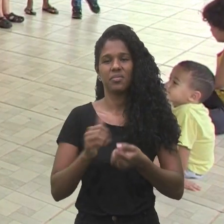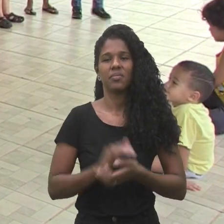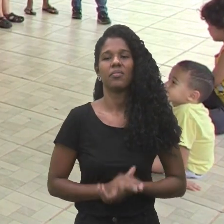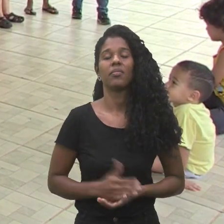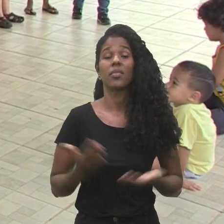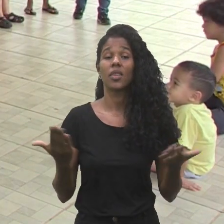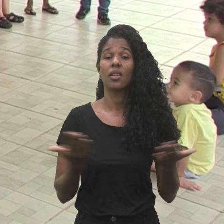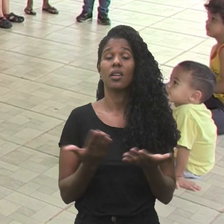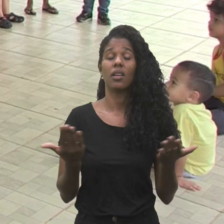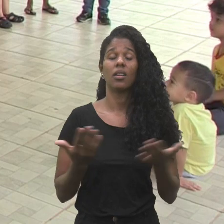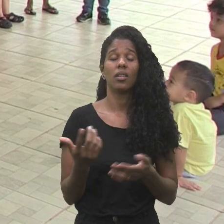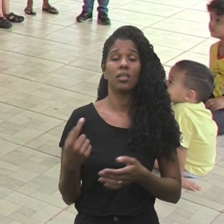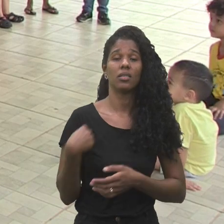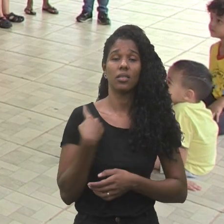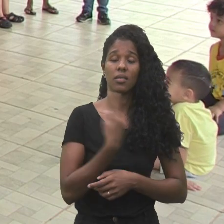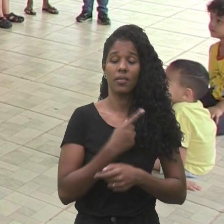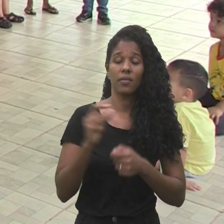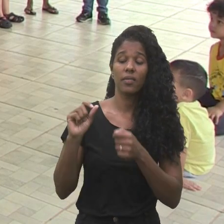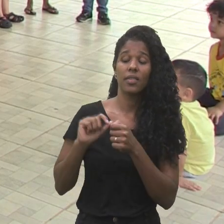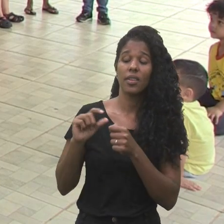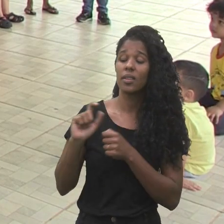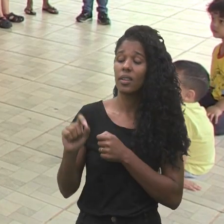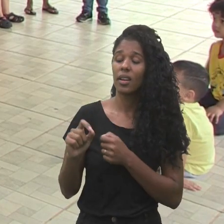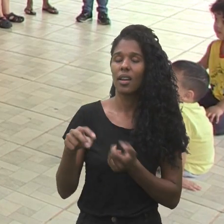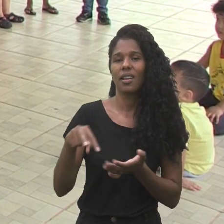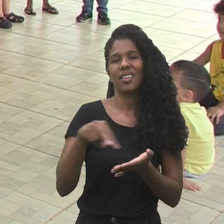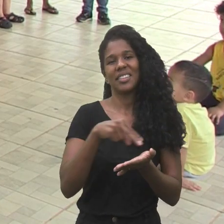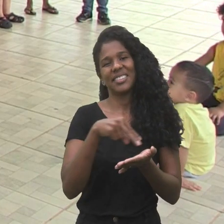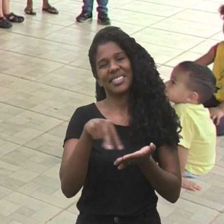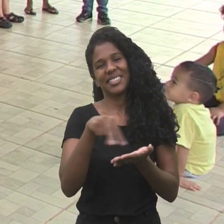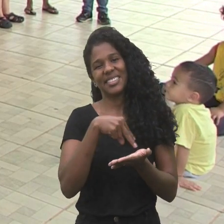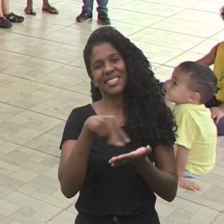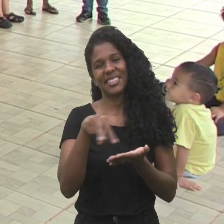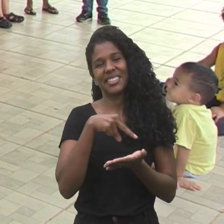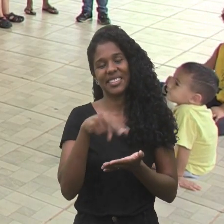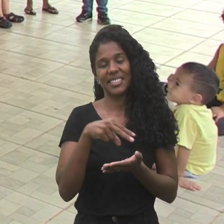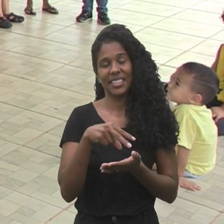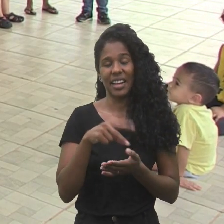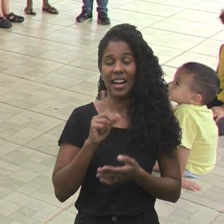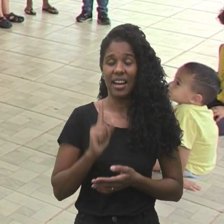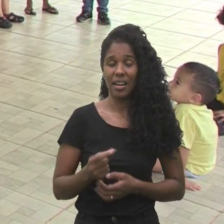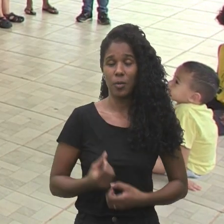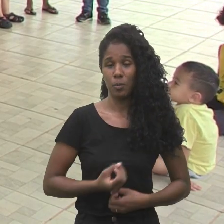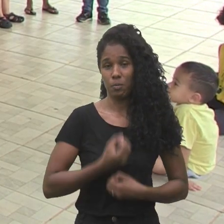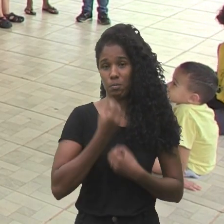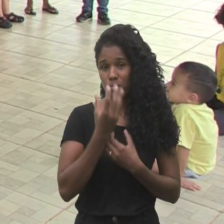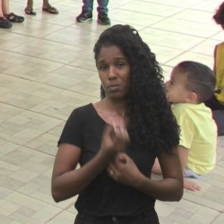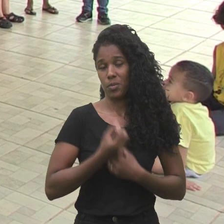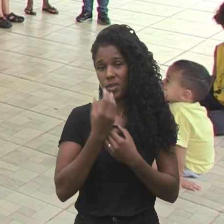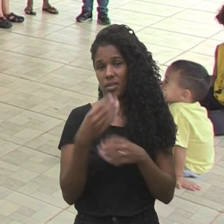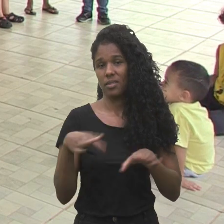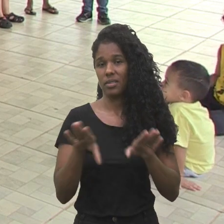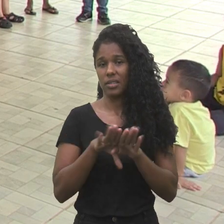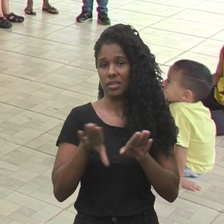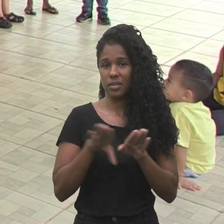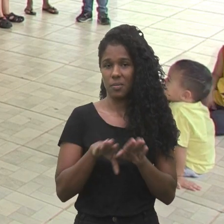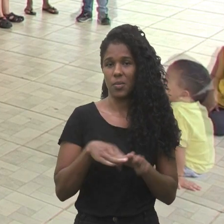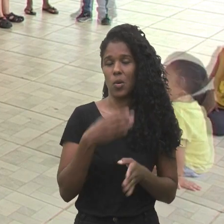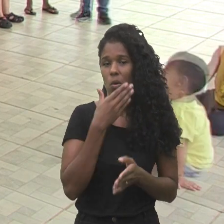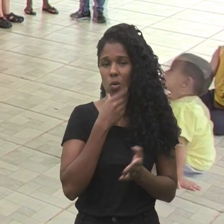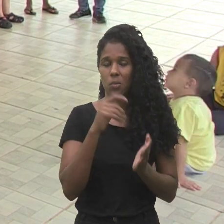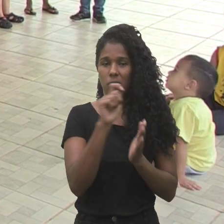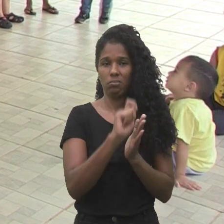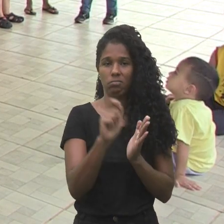Agora a música das Abelhinhas é uma outra poesia também que a gente está desenvolvendo com eles, de Vinícius de Moraes. Agora a gente vai